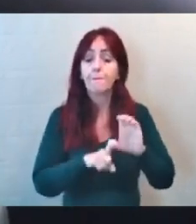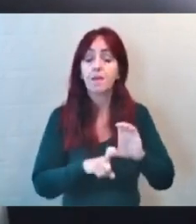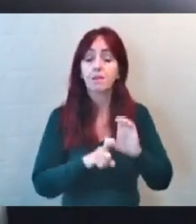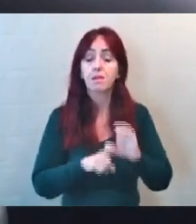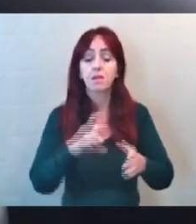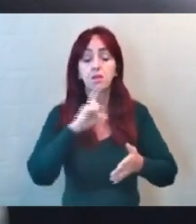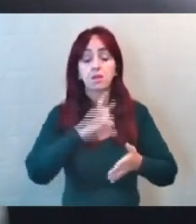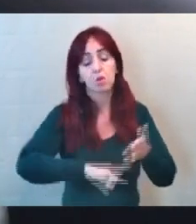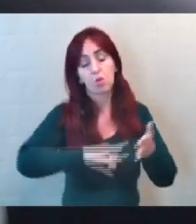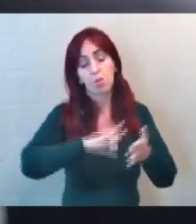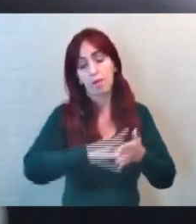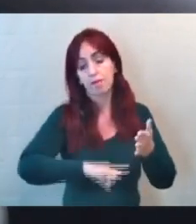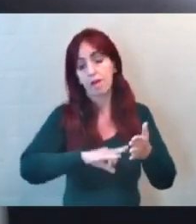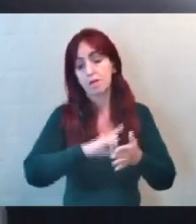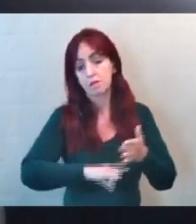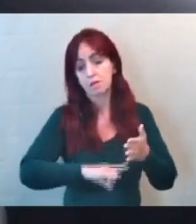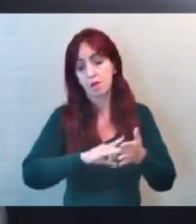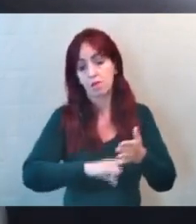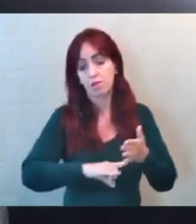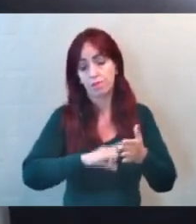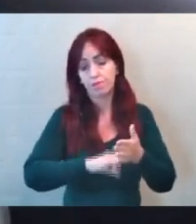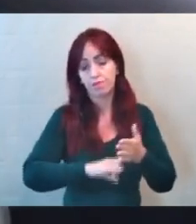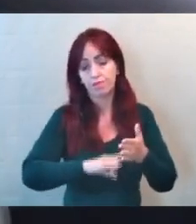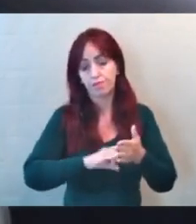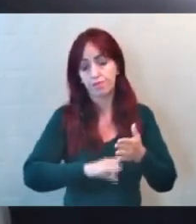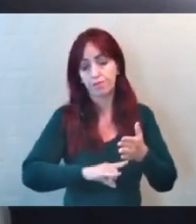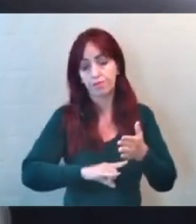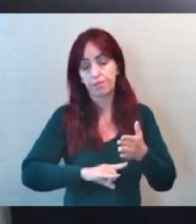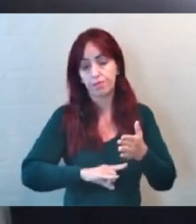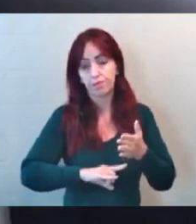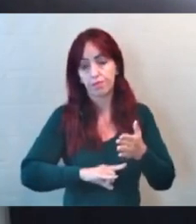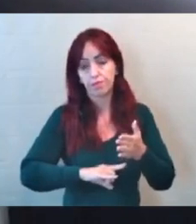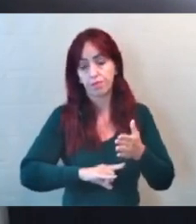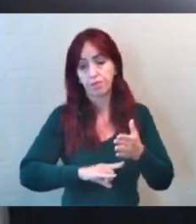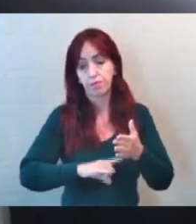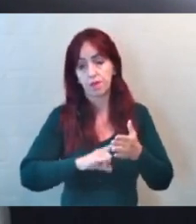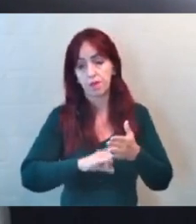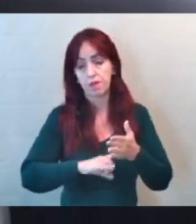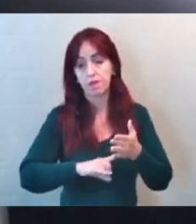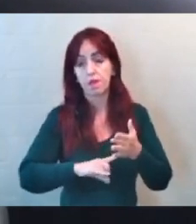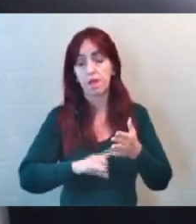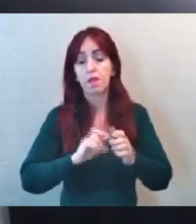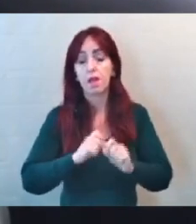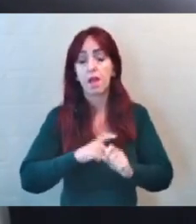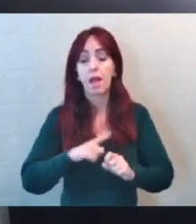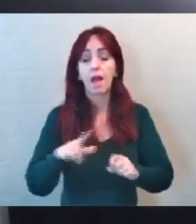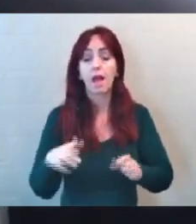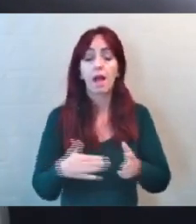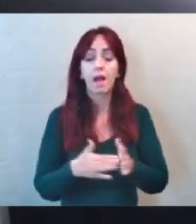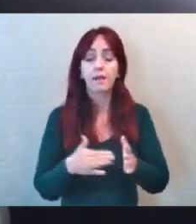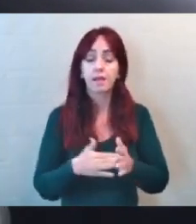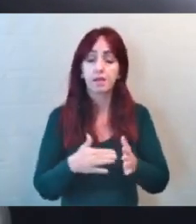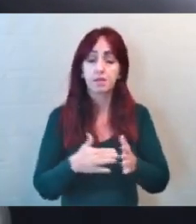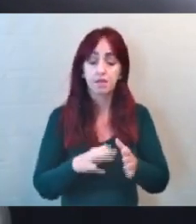documentação até que essa pendência seja eliminada, esses veículos não poderão entrar no